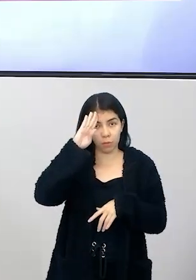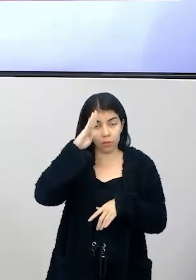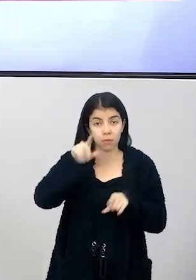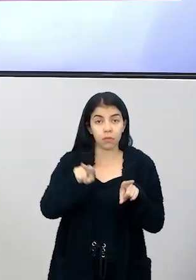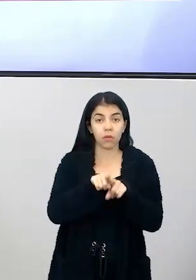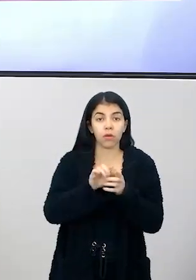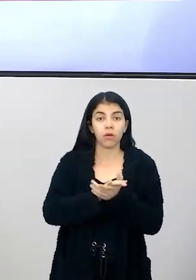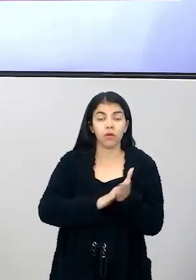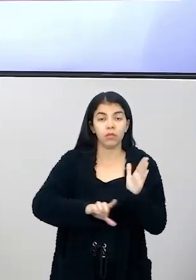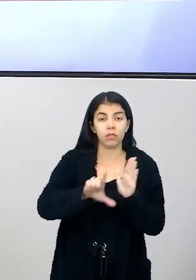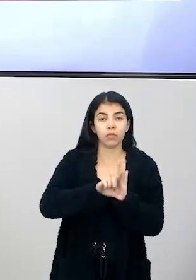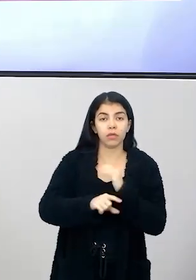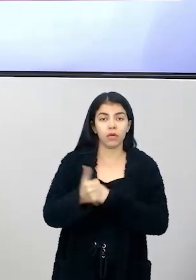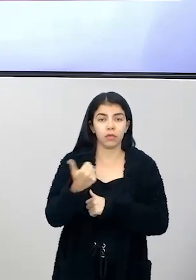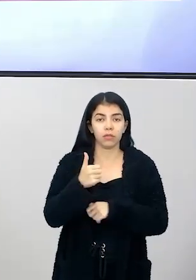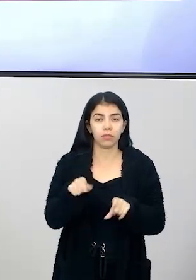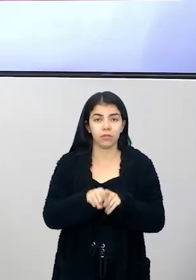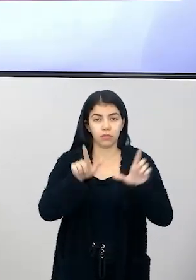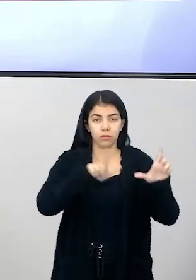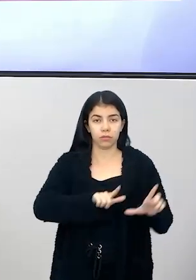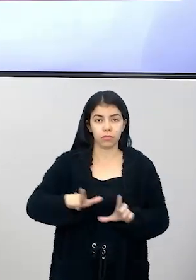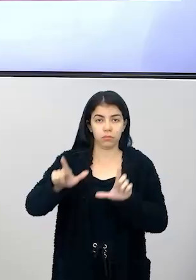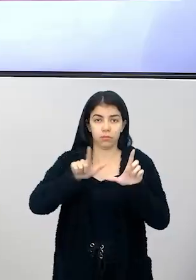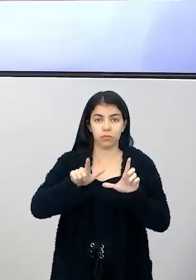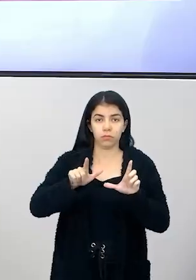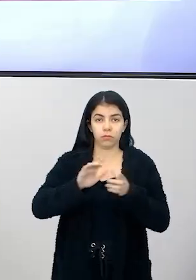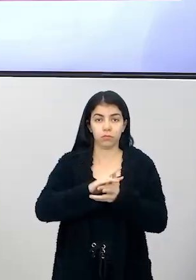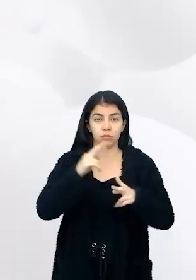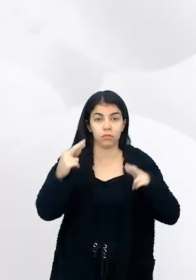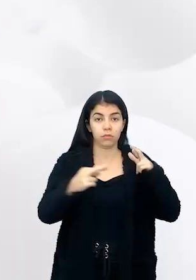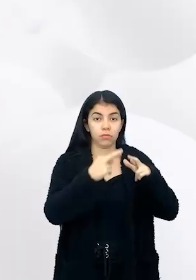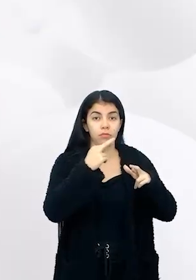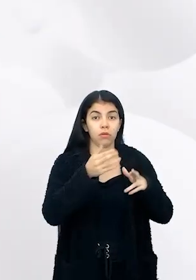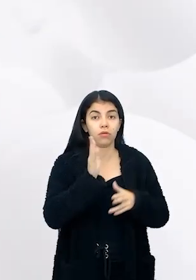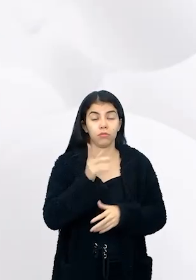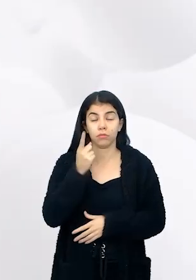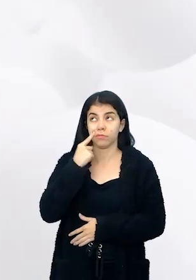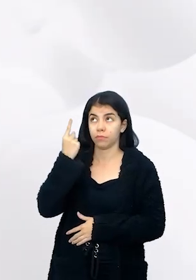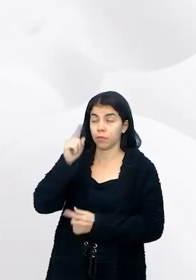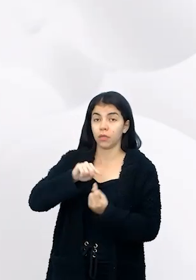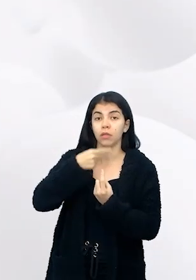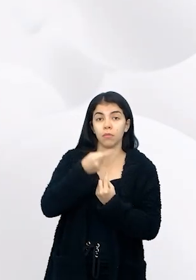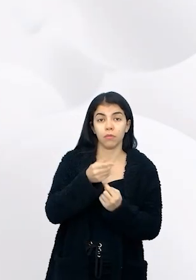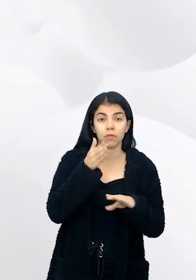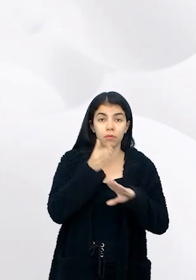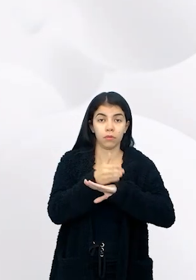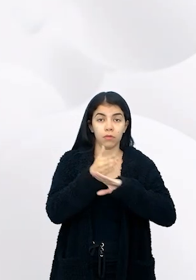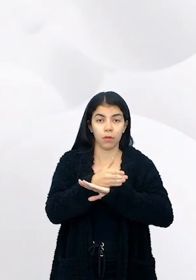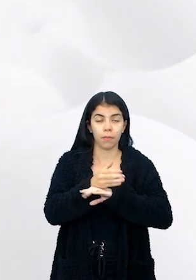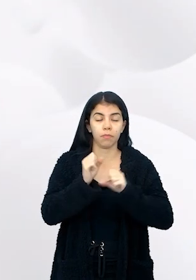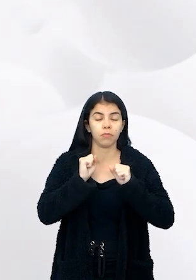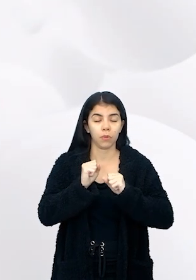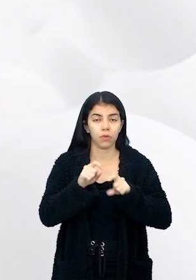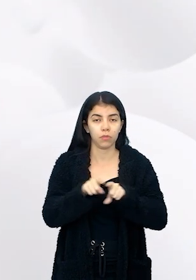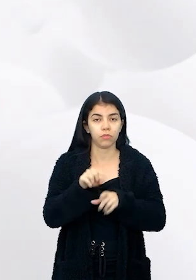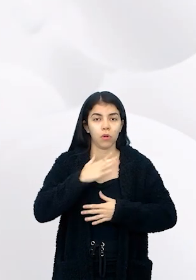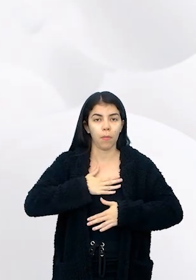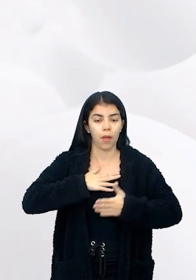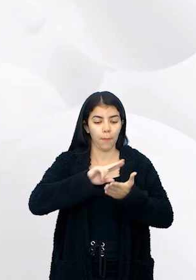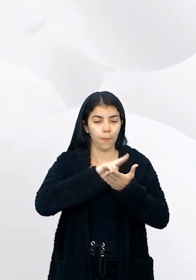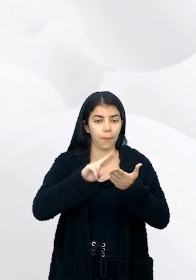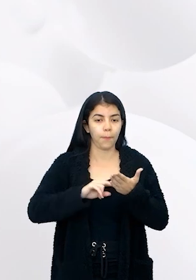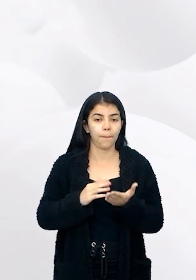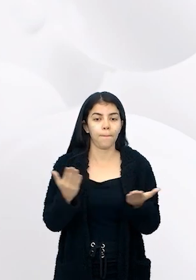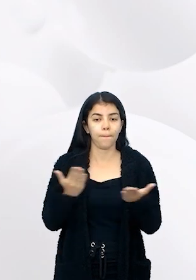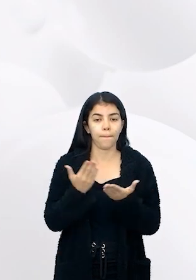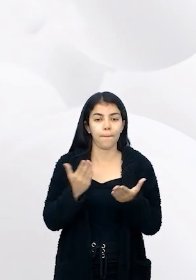resolução 1, no slide de referências está citada a resolução e, portanto, depois vocês podem acessar com mais calma.